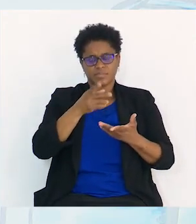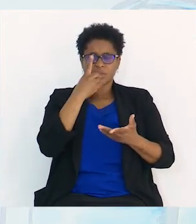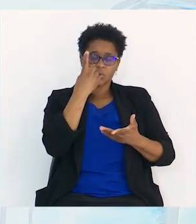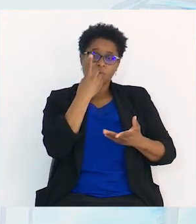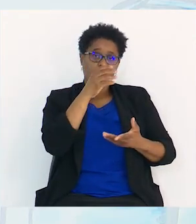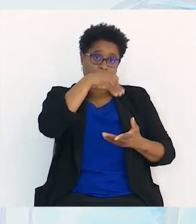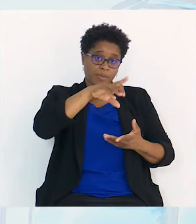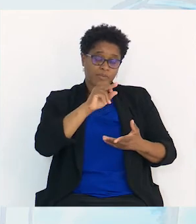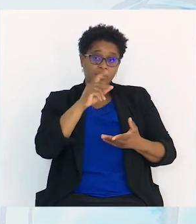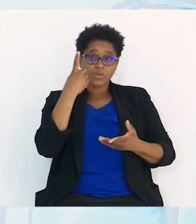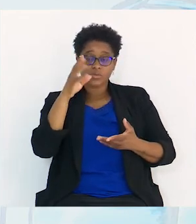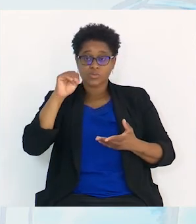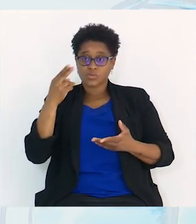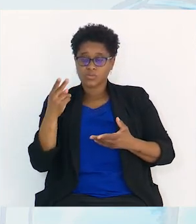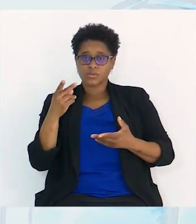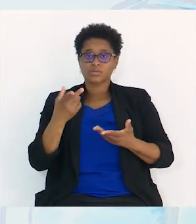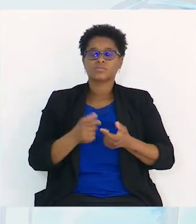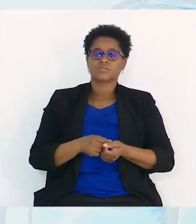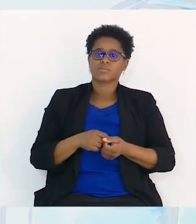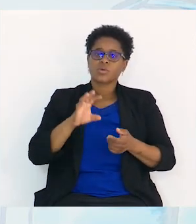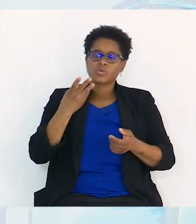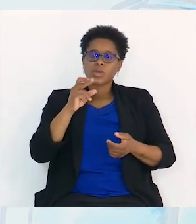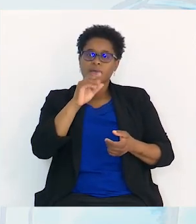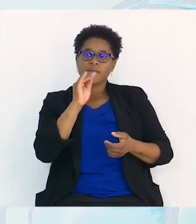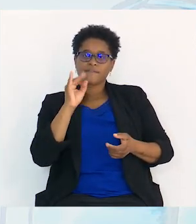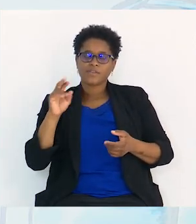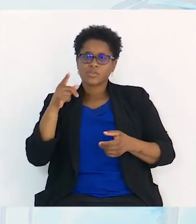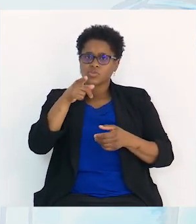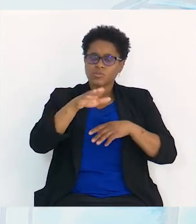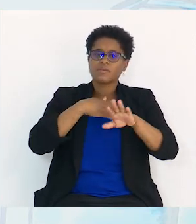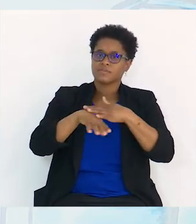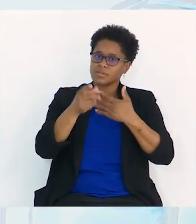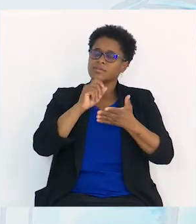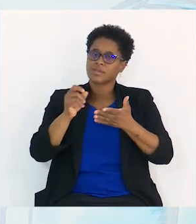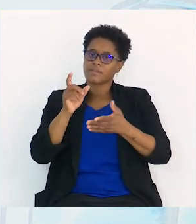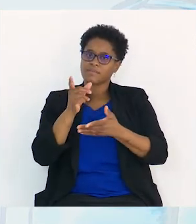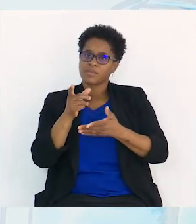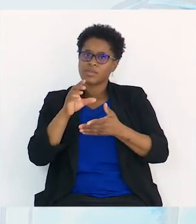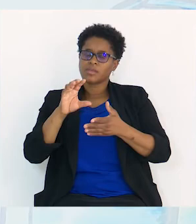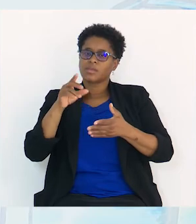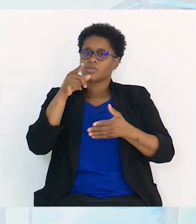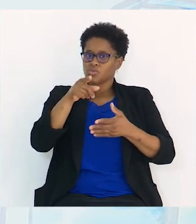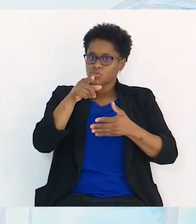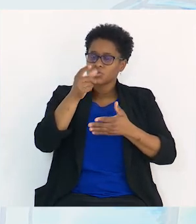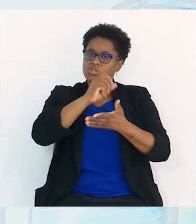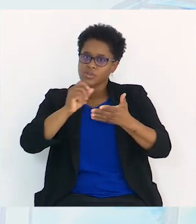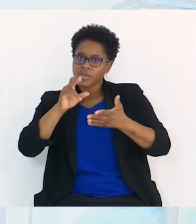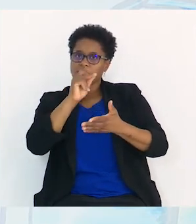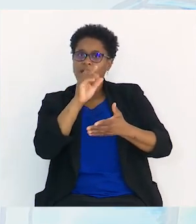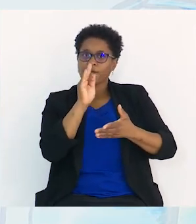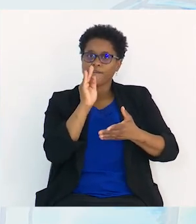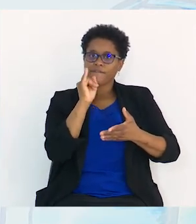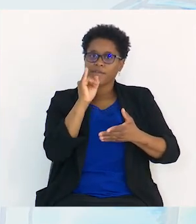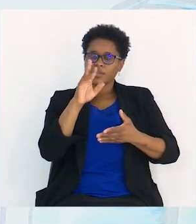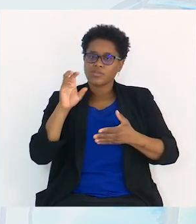que tu encontrares o afixo, tu vais fazendo a classificação. Consoante tu puseres o afixo, ou